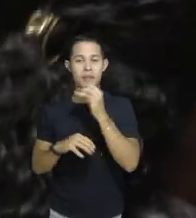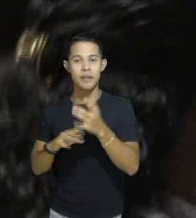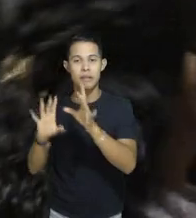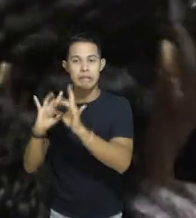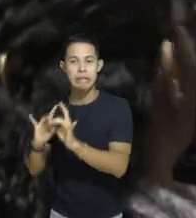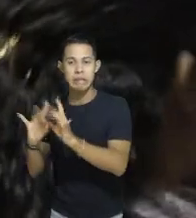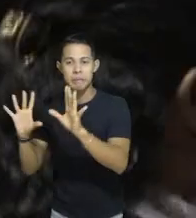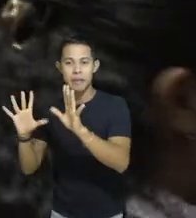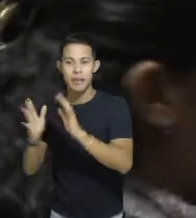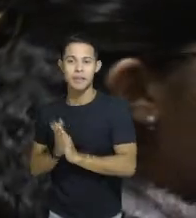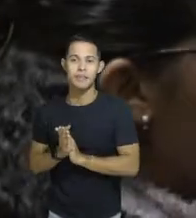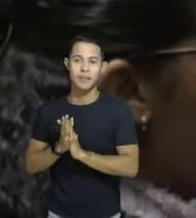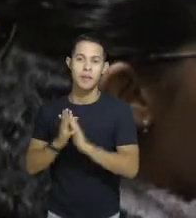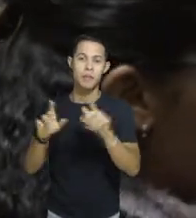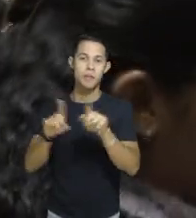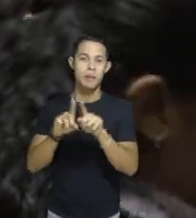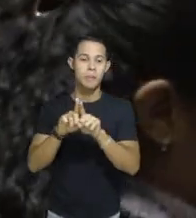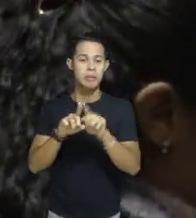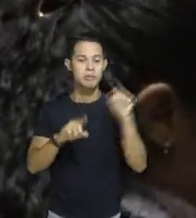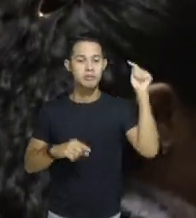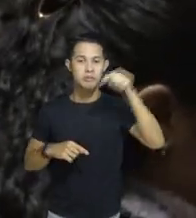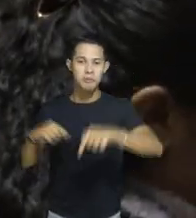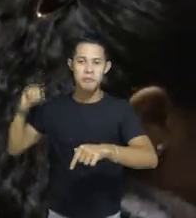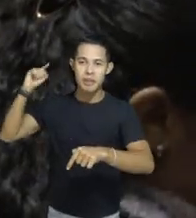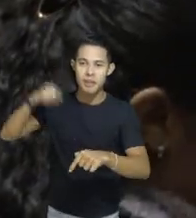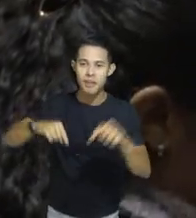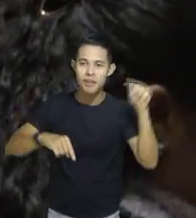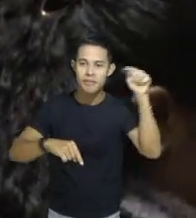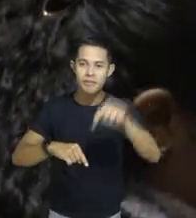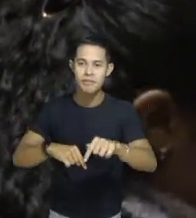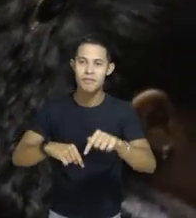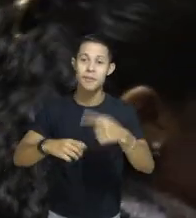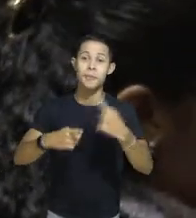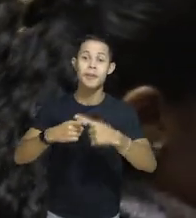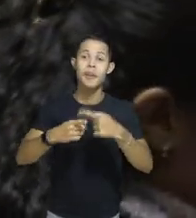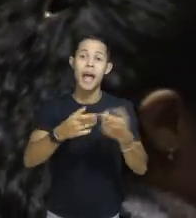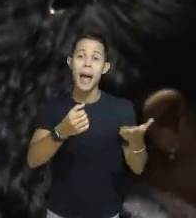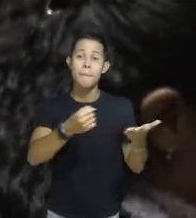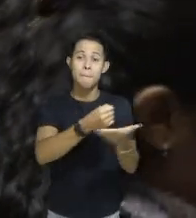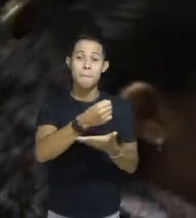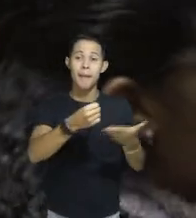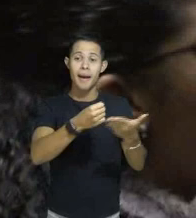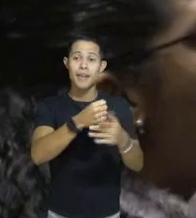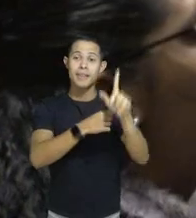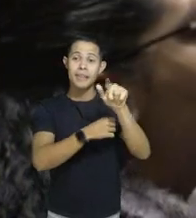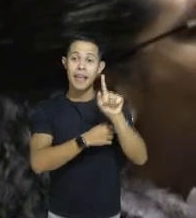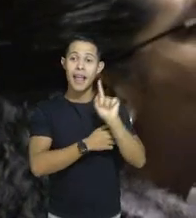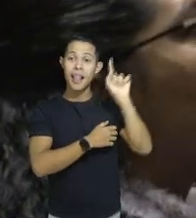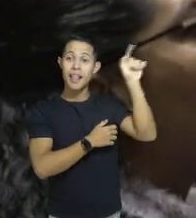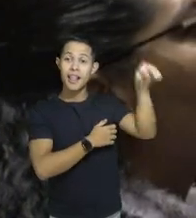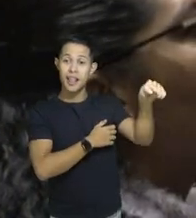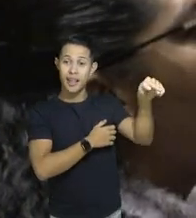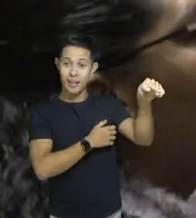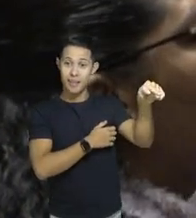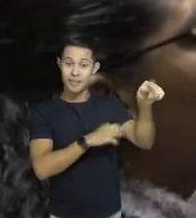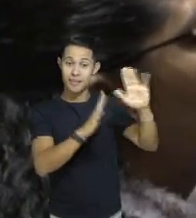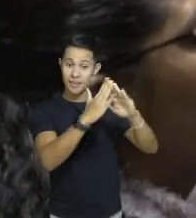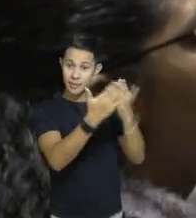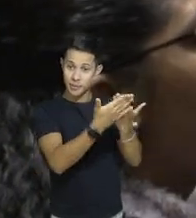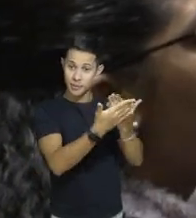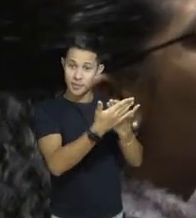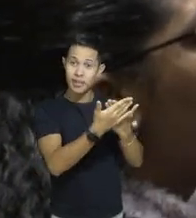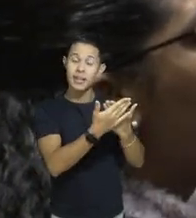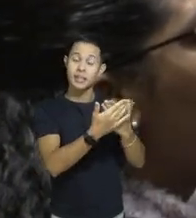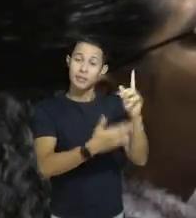né? De estarem aqui, porque a base é lá e a gente precisa deles, né? A gente precisa